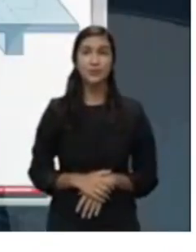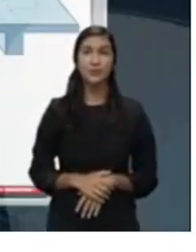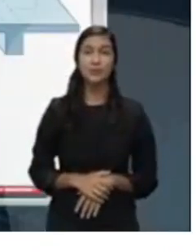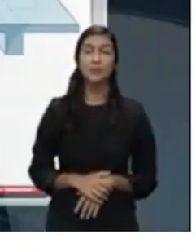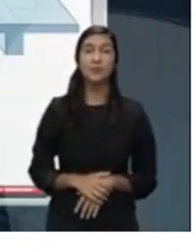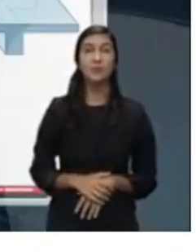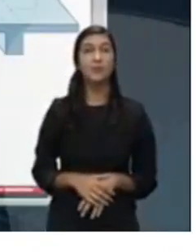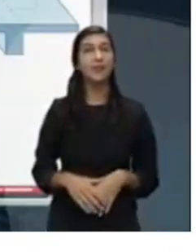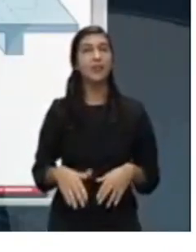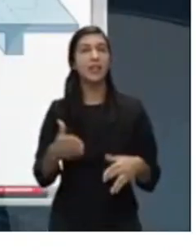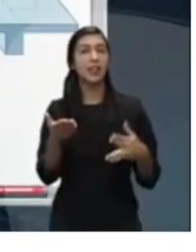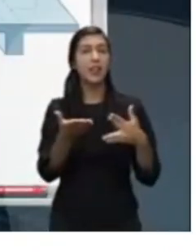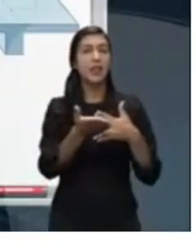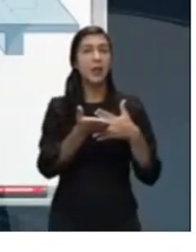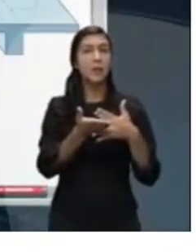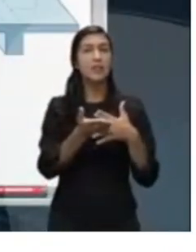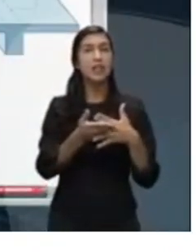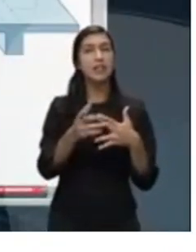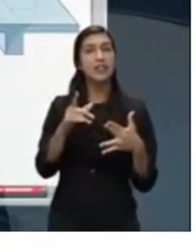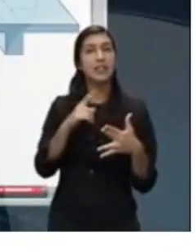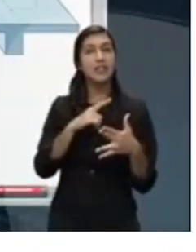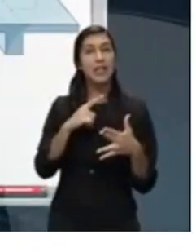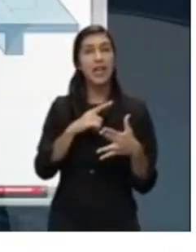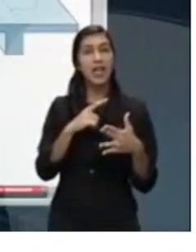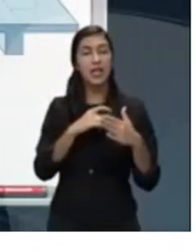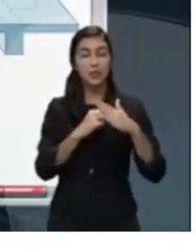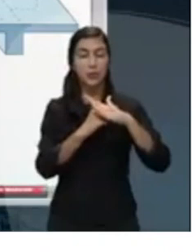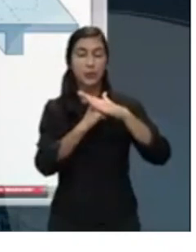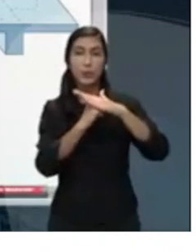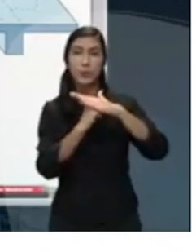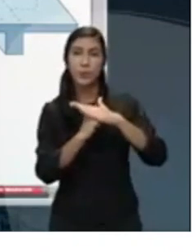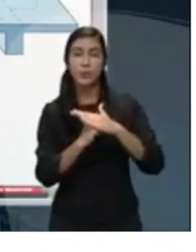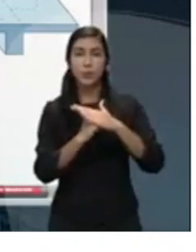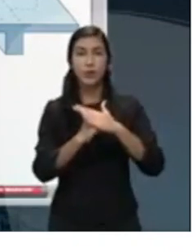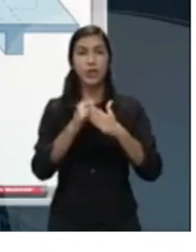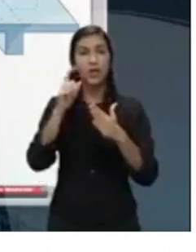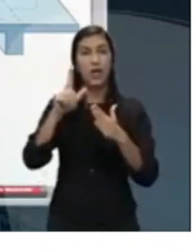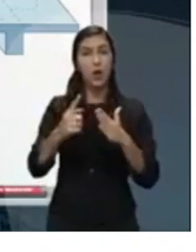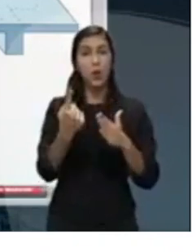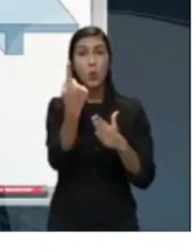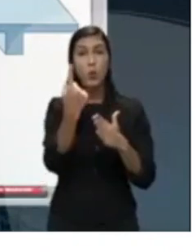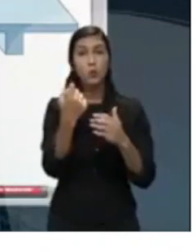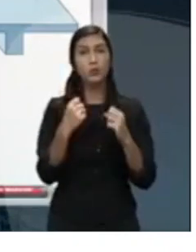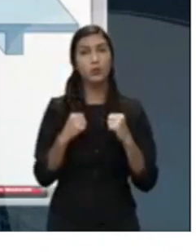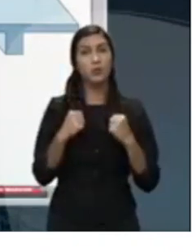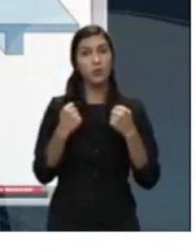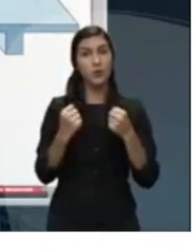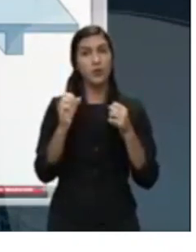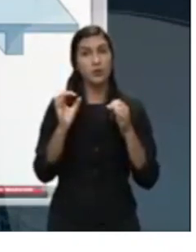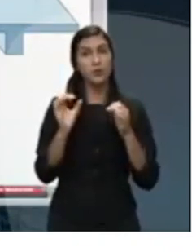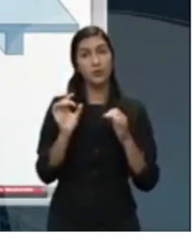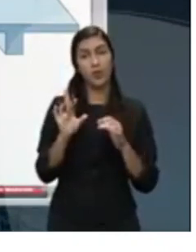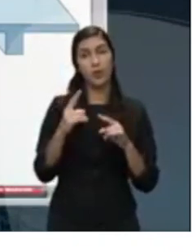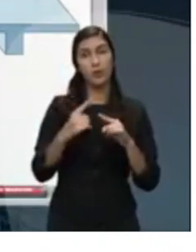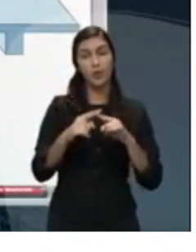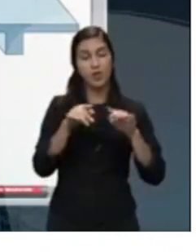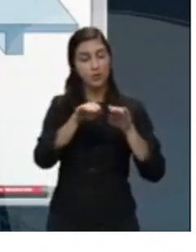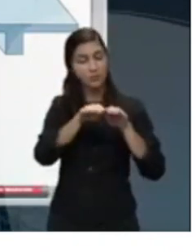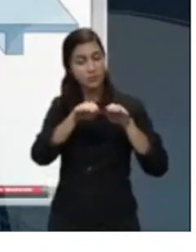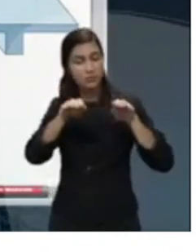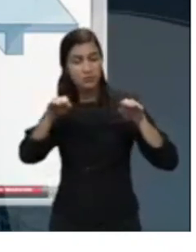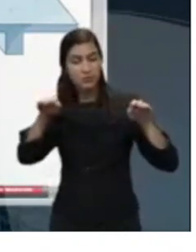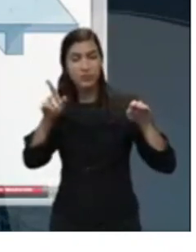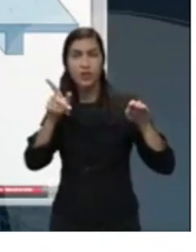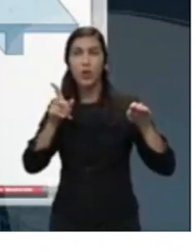pilares intermediários são aqueles que têm a compressão centrada como único esforço. Tudo porque as lajes e as vigas